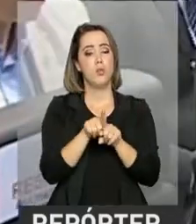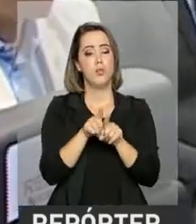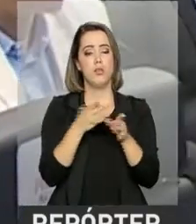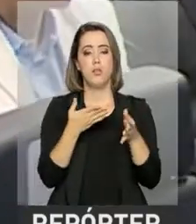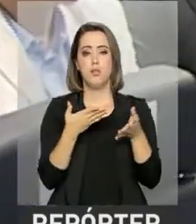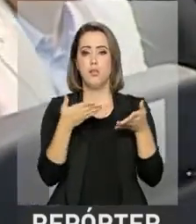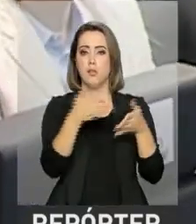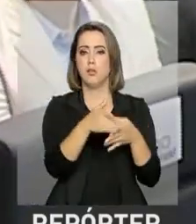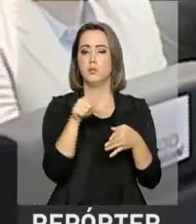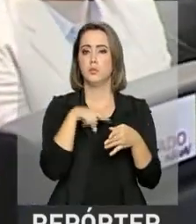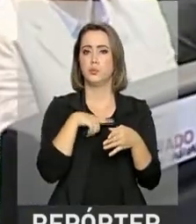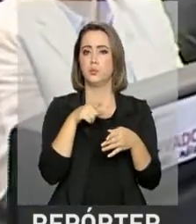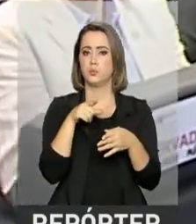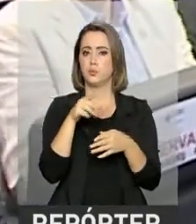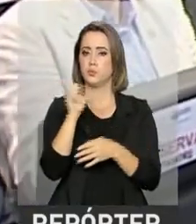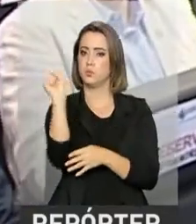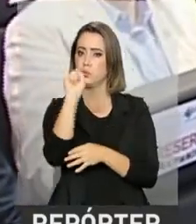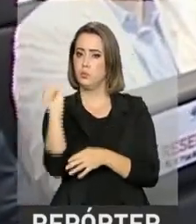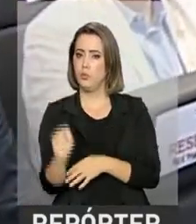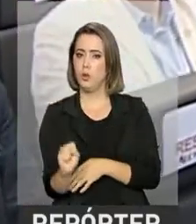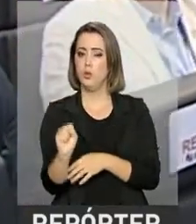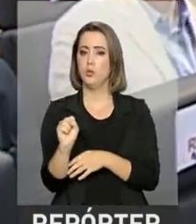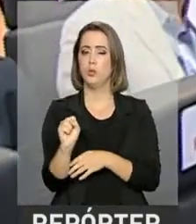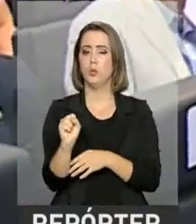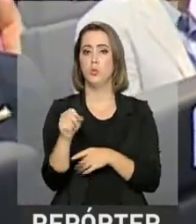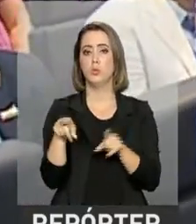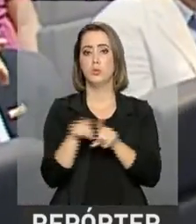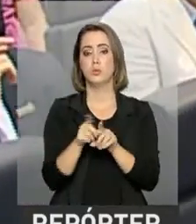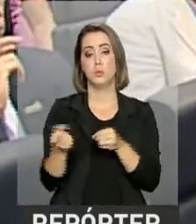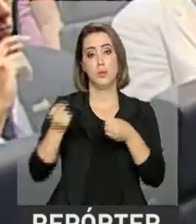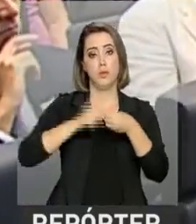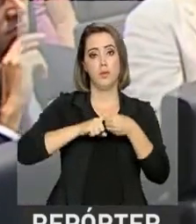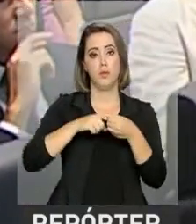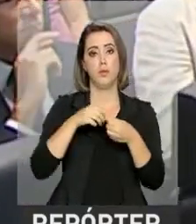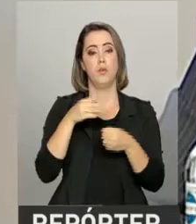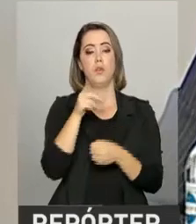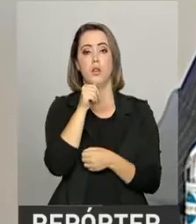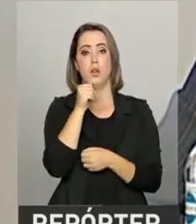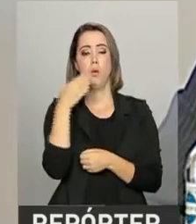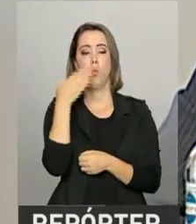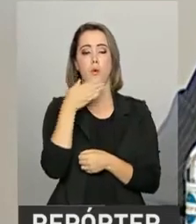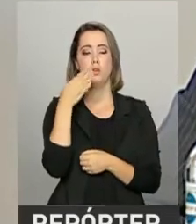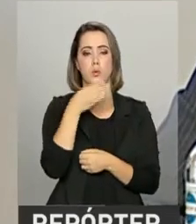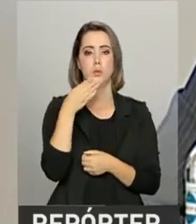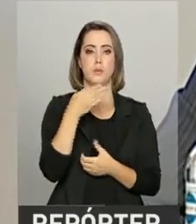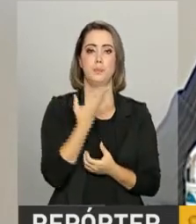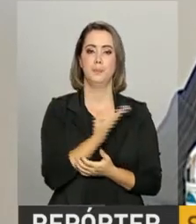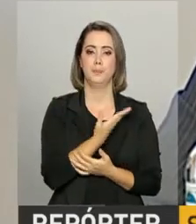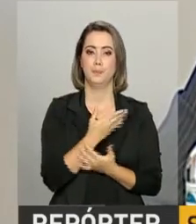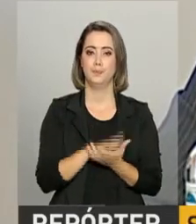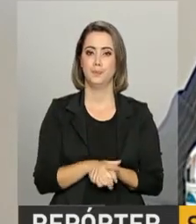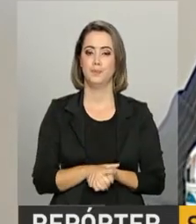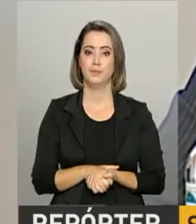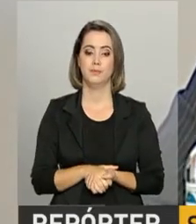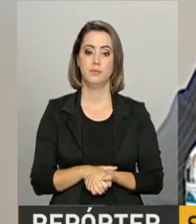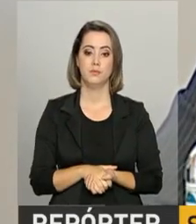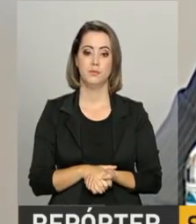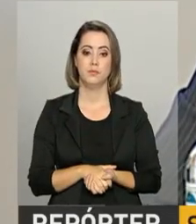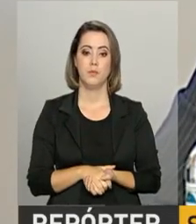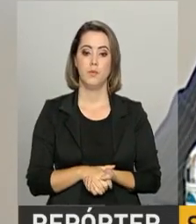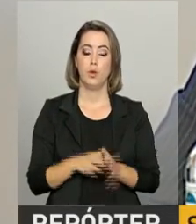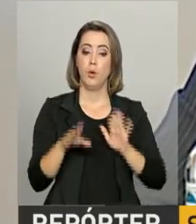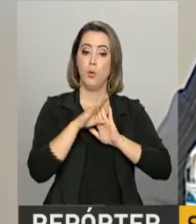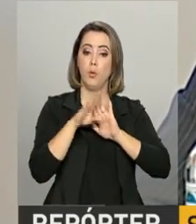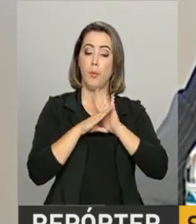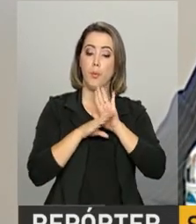do taim no rio grande do sul ea retomada do programa água doce o programa 14 atende